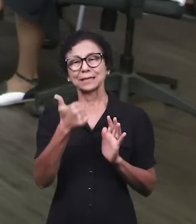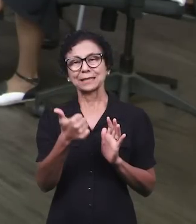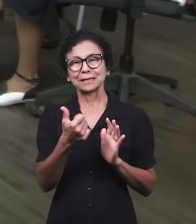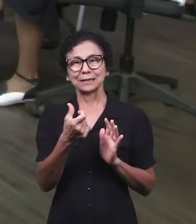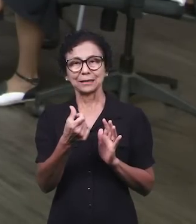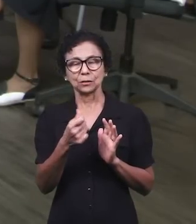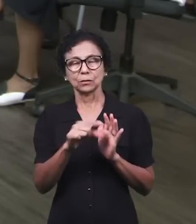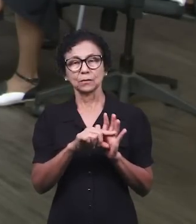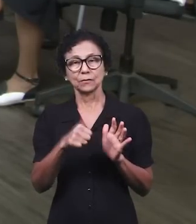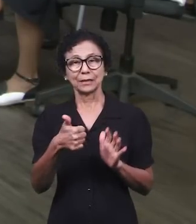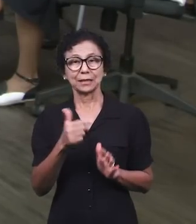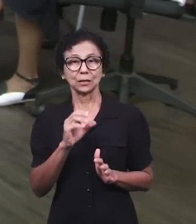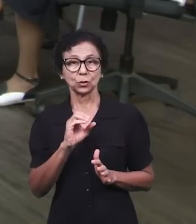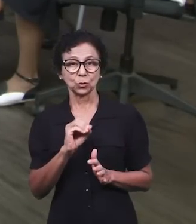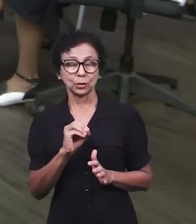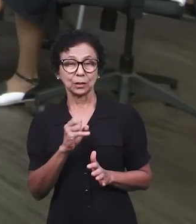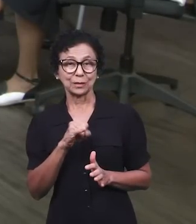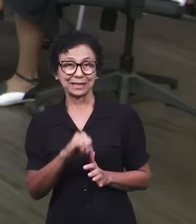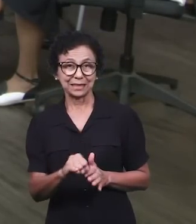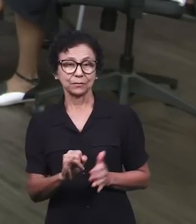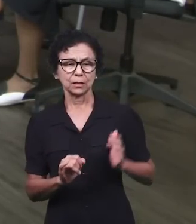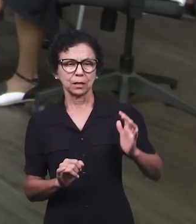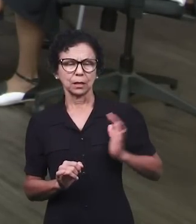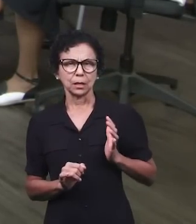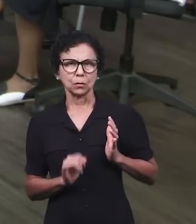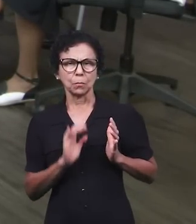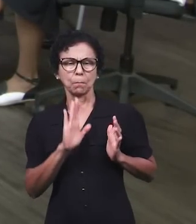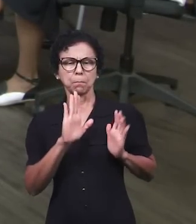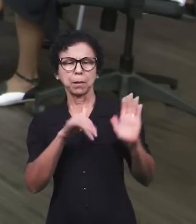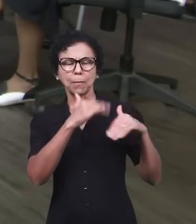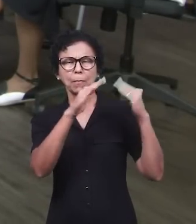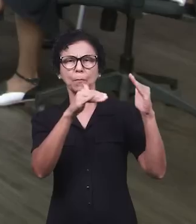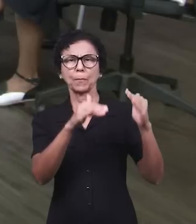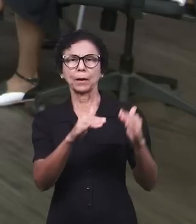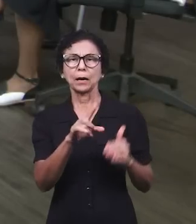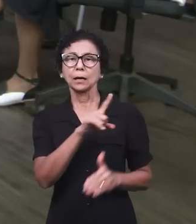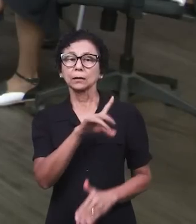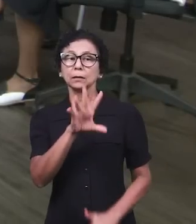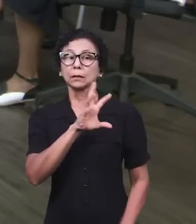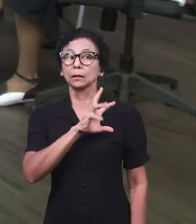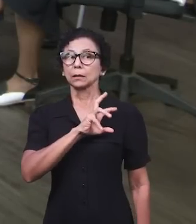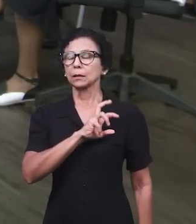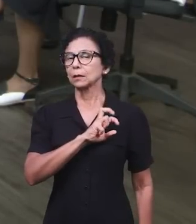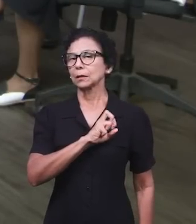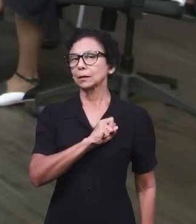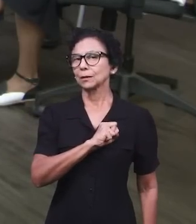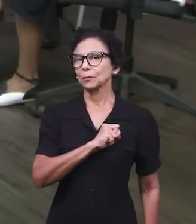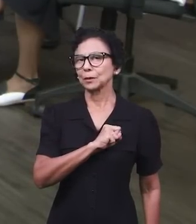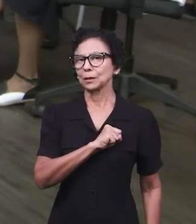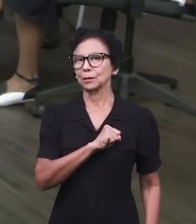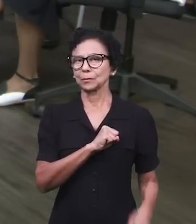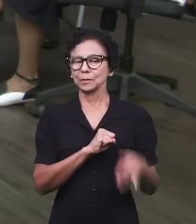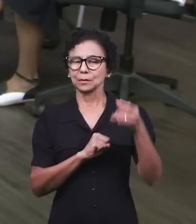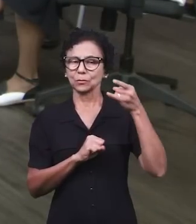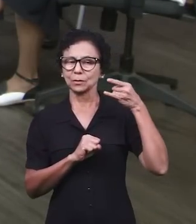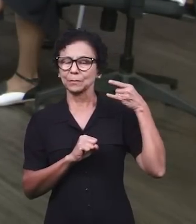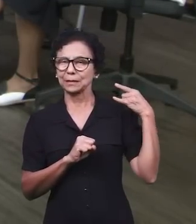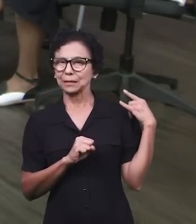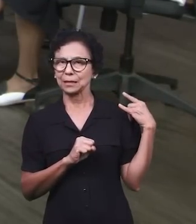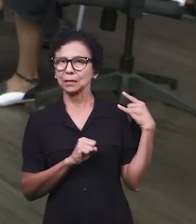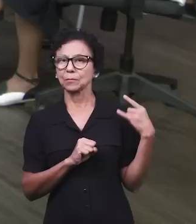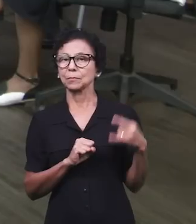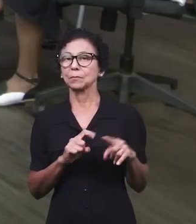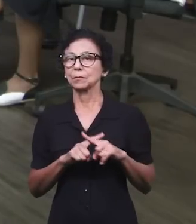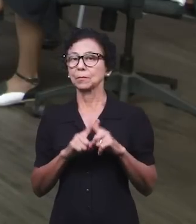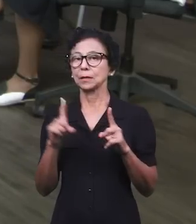não ponha nelas o vosso coração. Então, nós não devemos amar o dinheiro, amar as riquezas, devemos amar